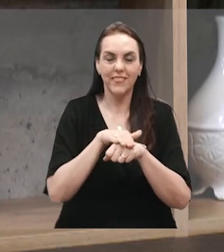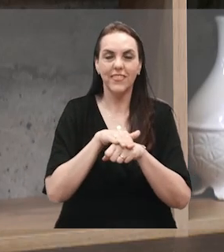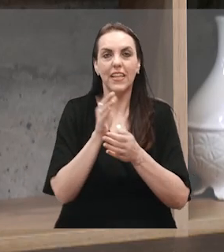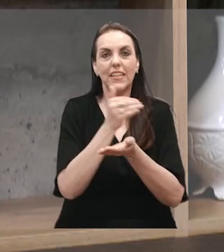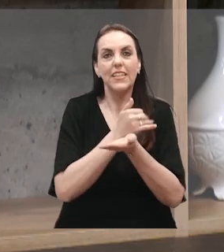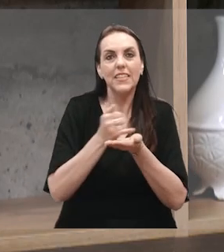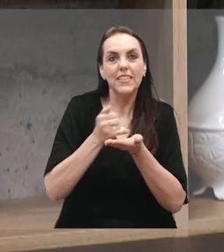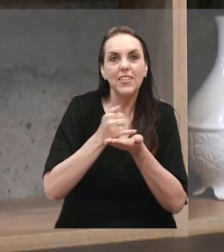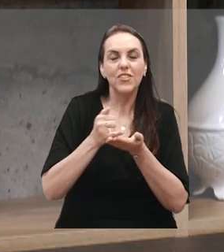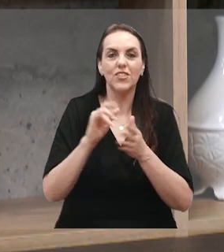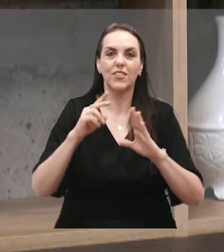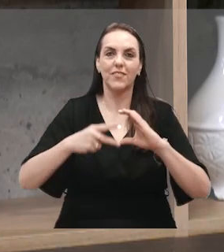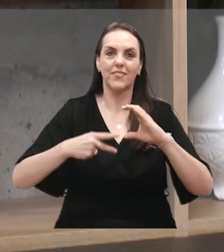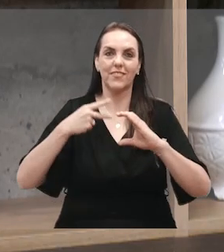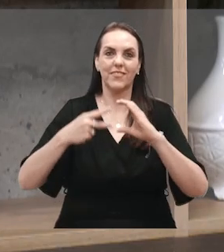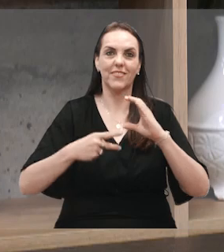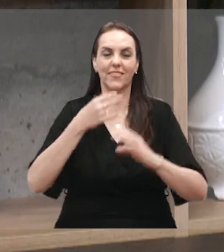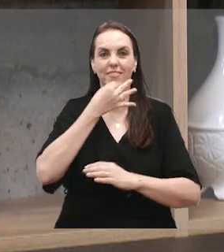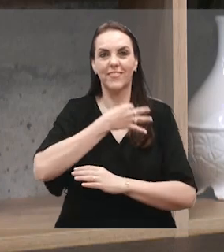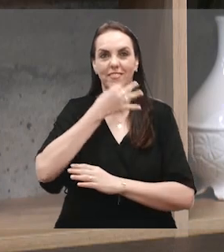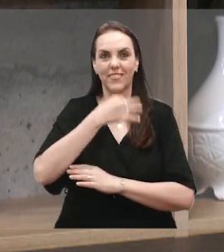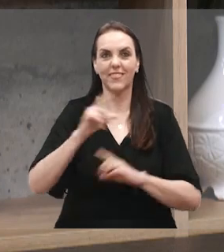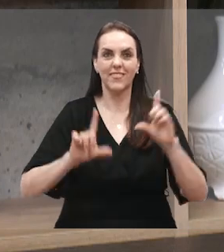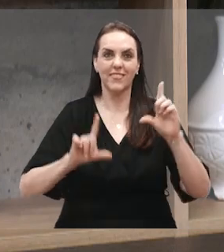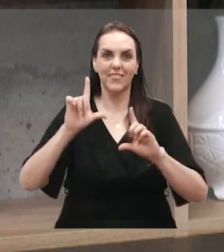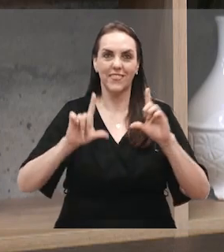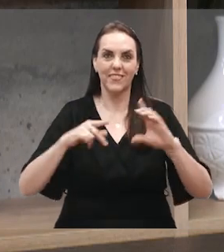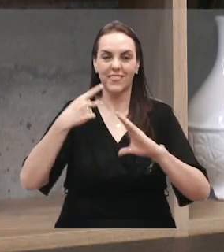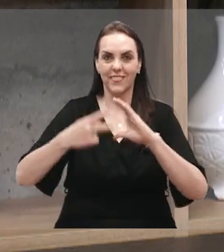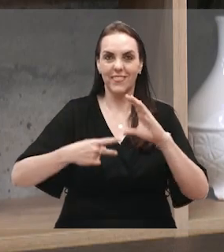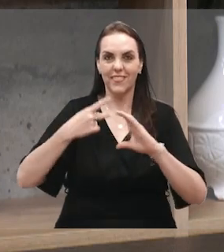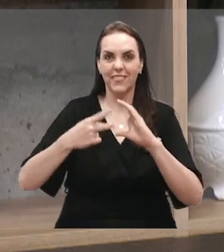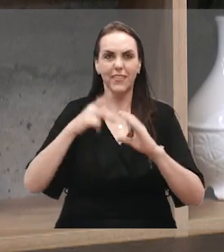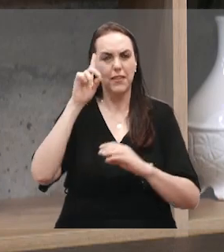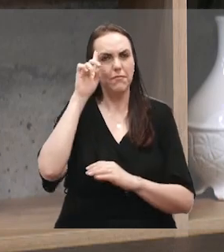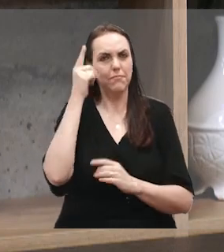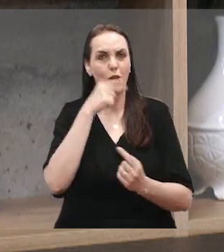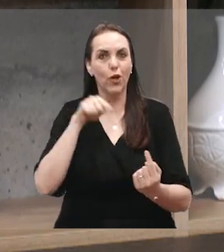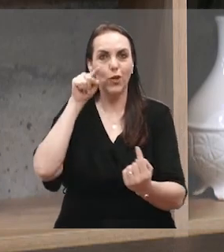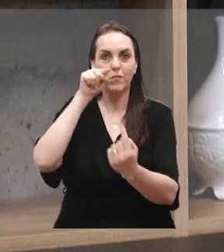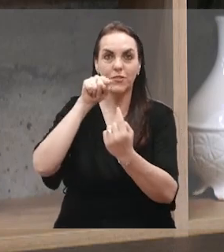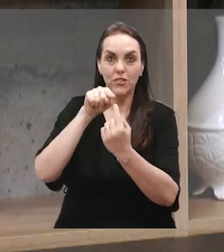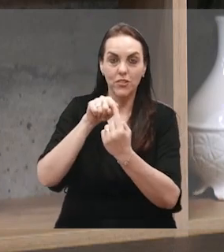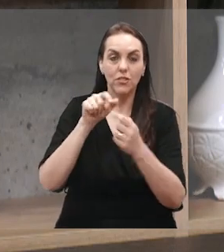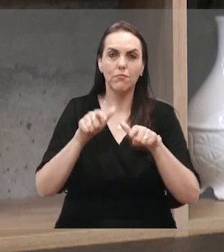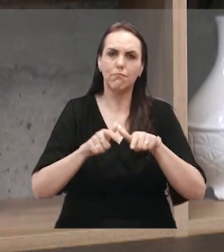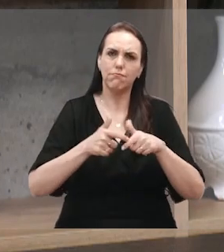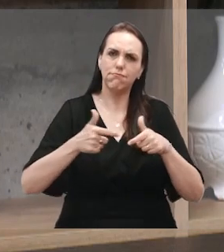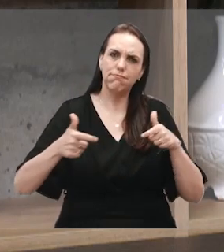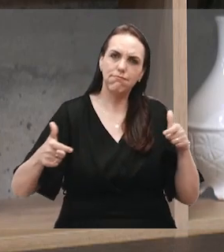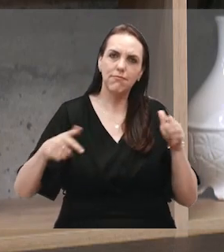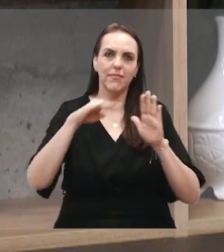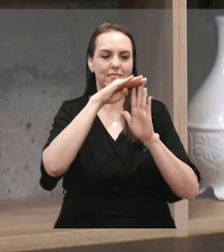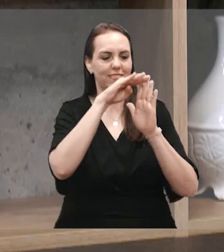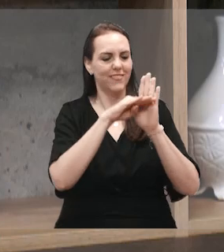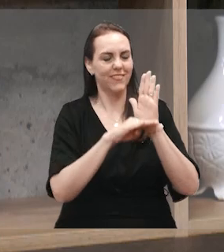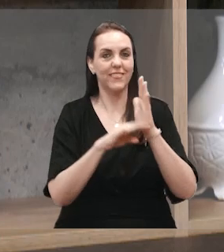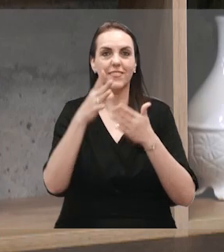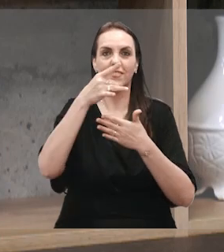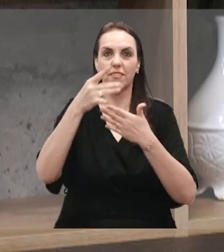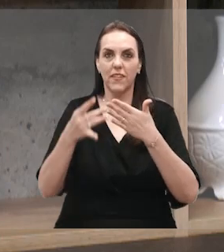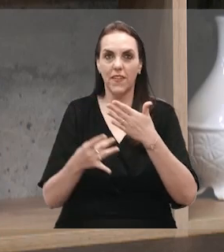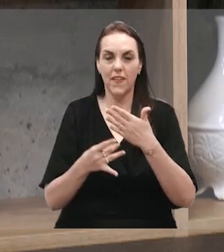iniciativa da Câmara Municipal de Caxias do Sul, da TV Câmara, com o intuito de ampliar e detalhar pautas dos mandatos